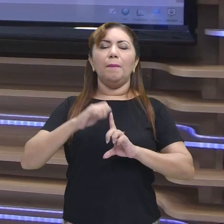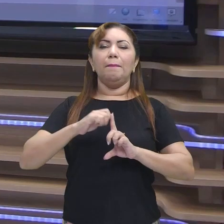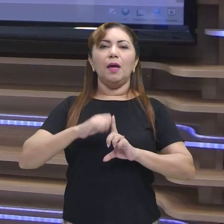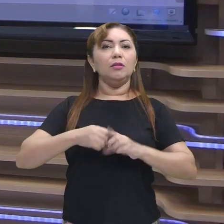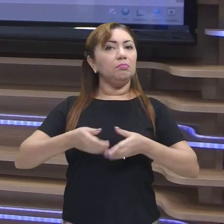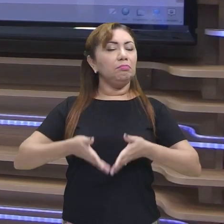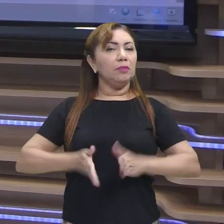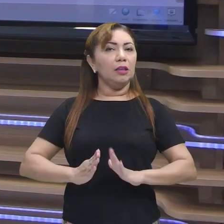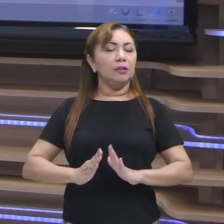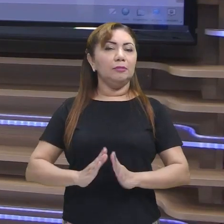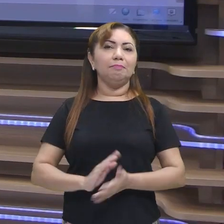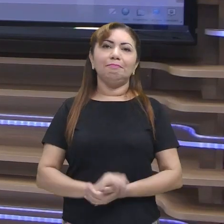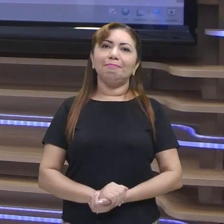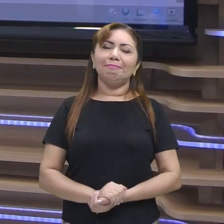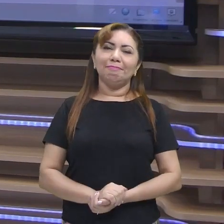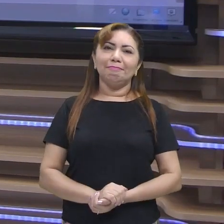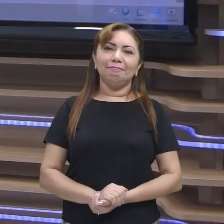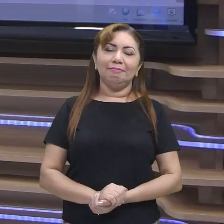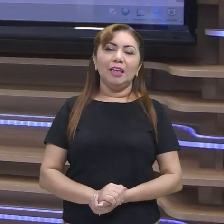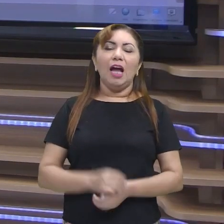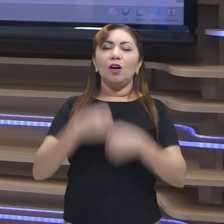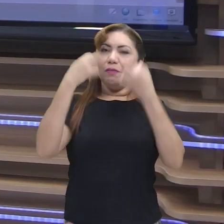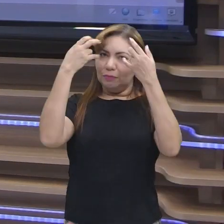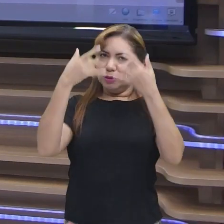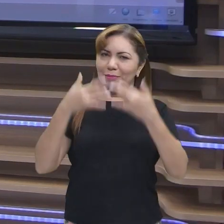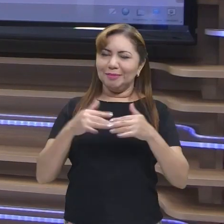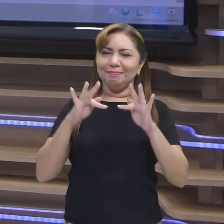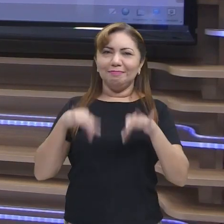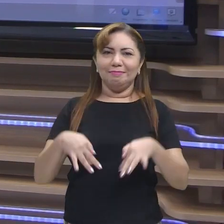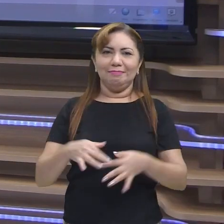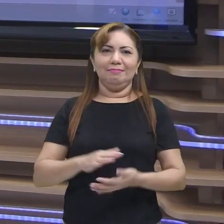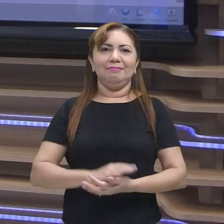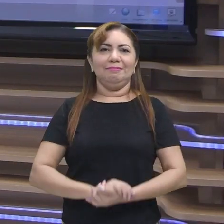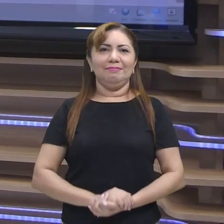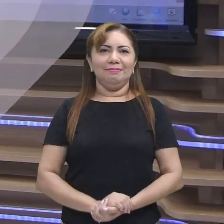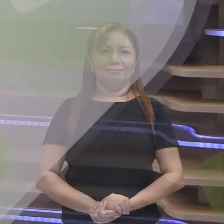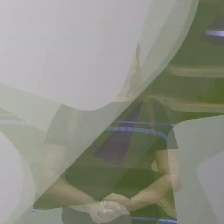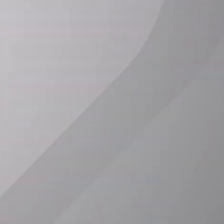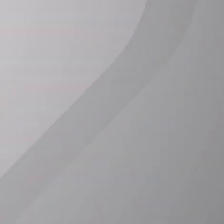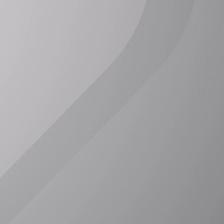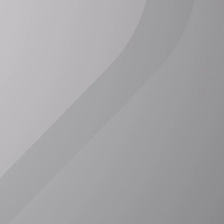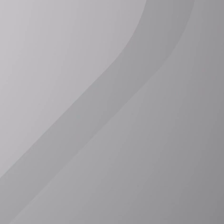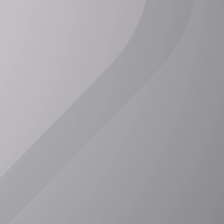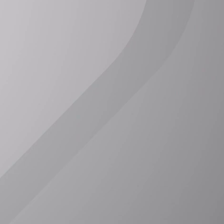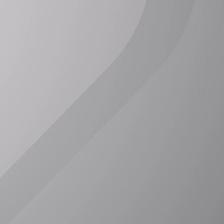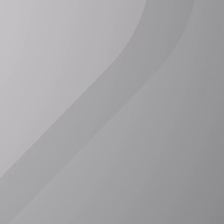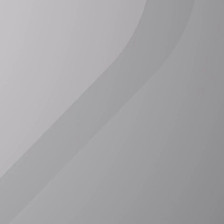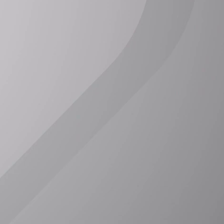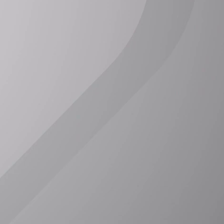Muito bem, agora vamos para as nossas considerações finais.